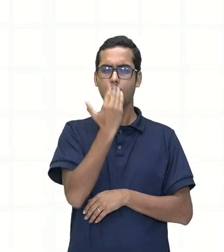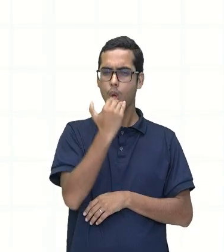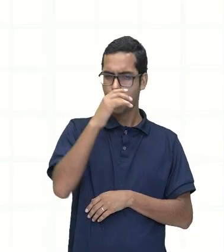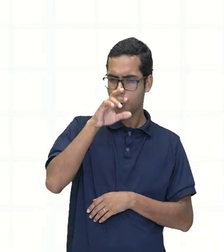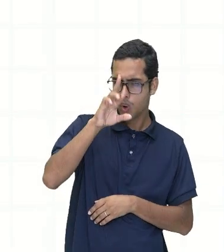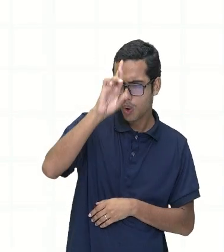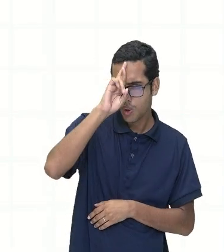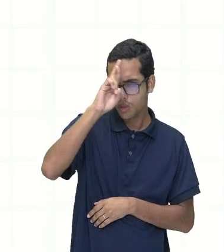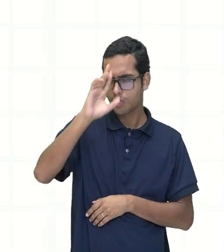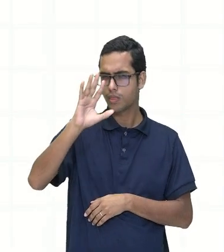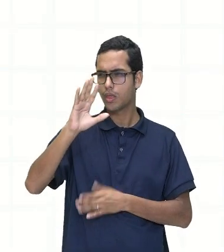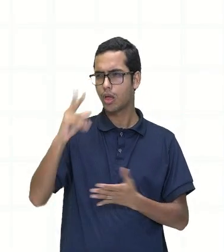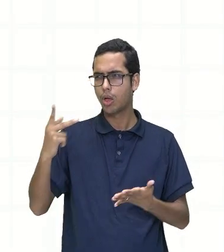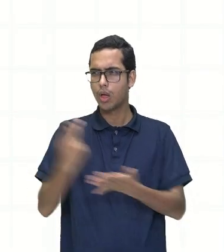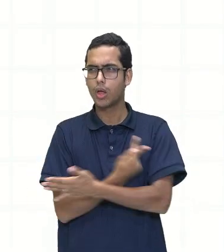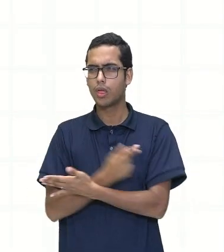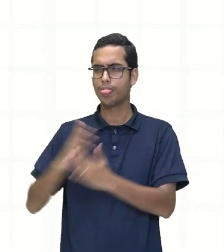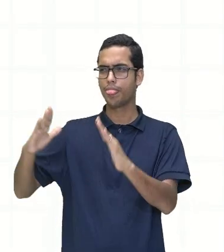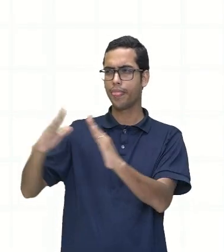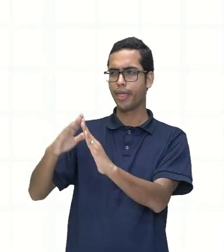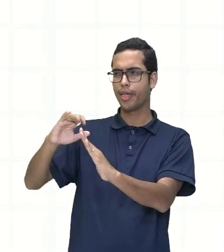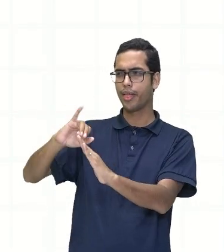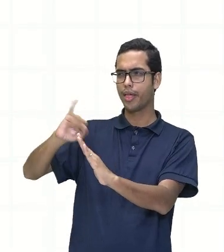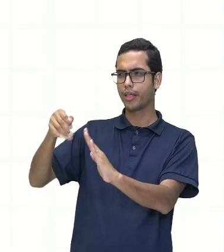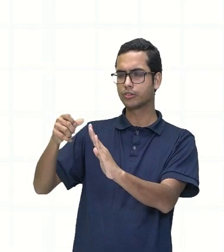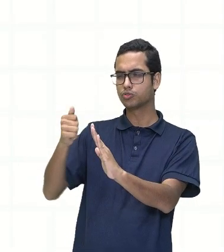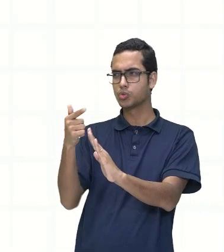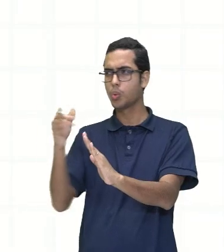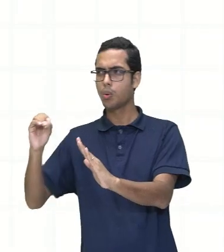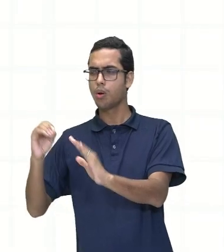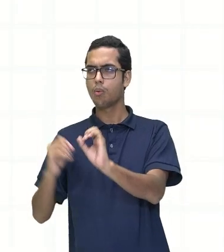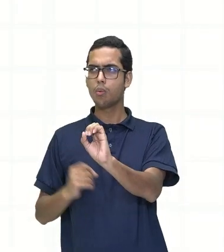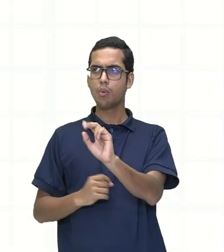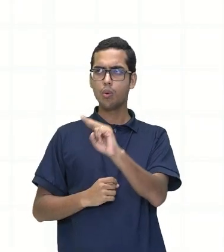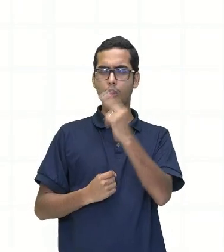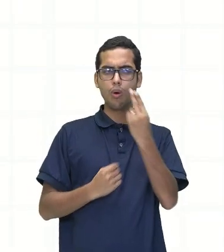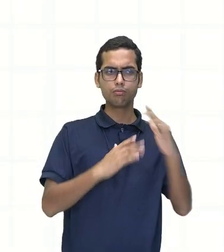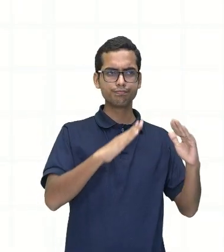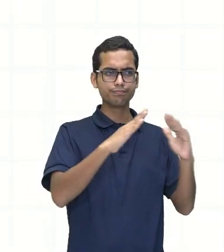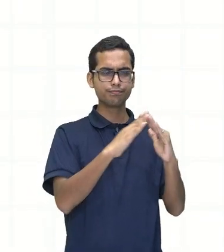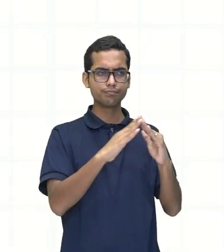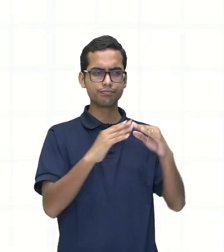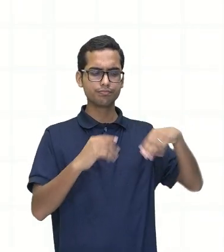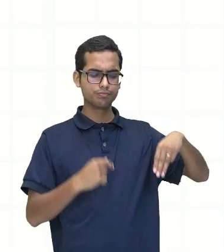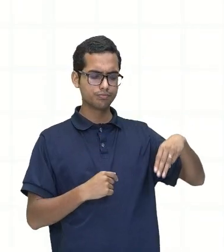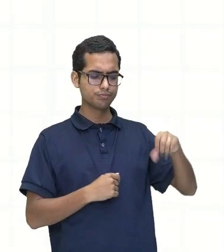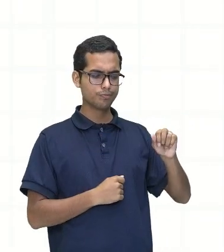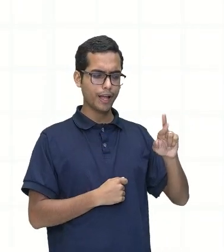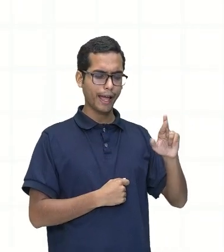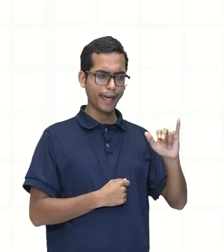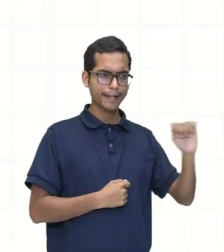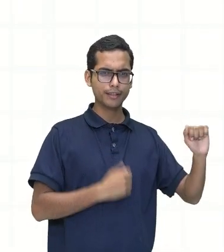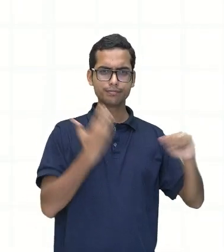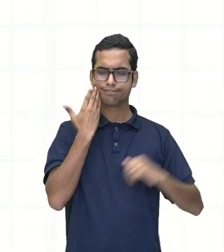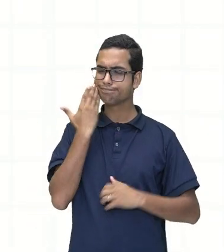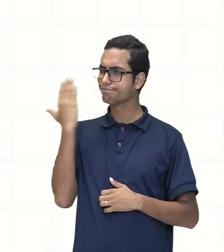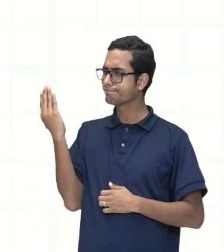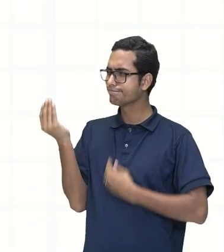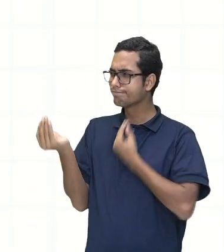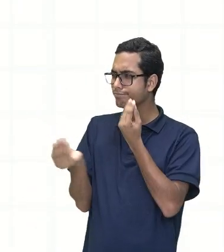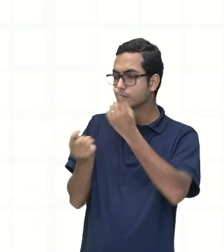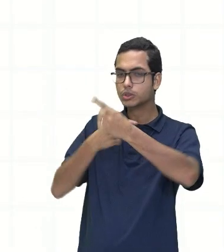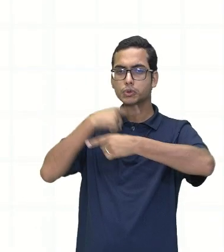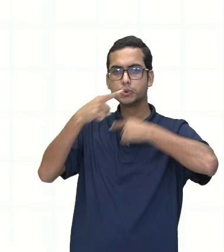do João ou aconteceu na casa da Maria? Vai ficar a dúvida, né? Porque não está bem claro. Então, aqui